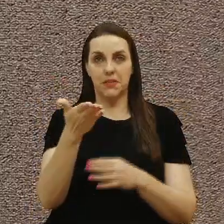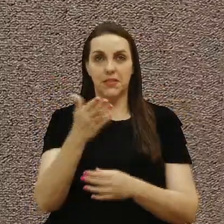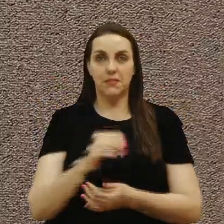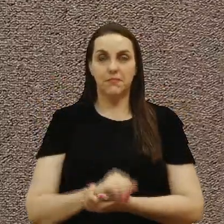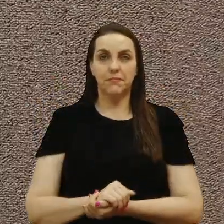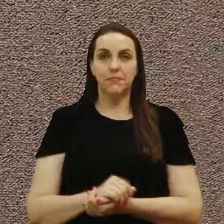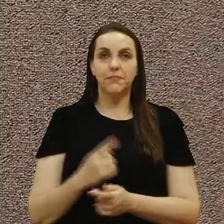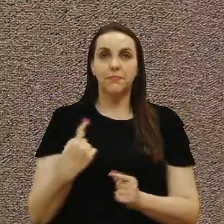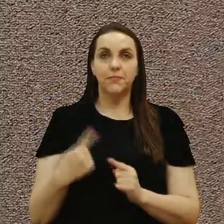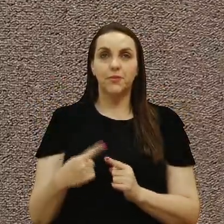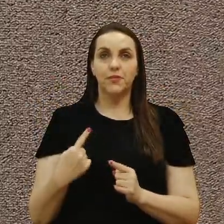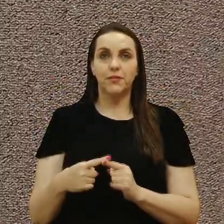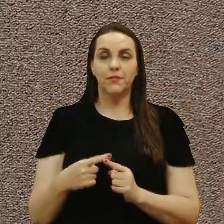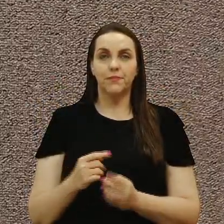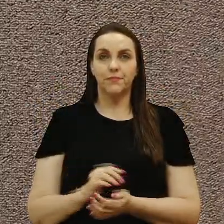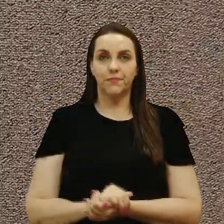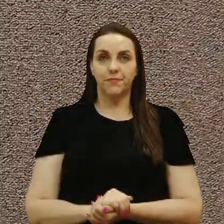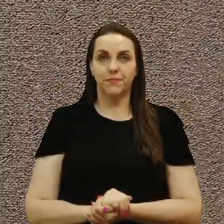quê? Por quê?